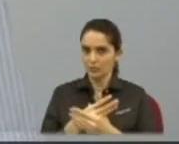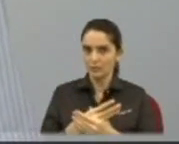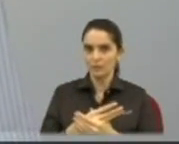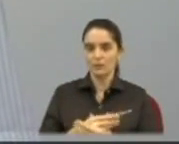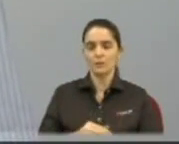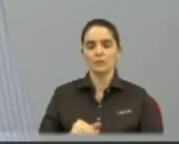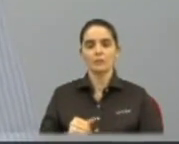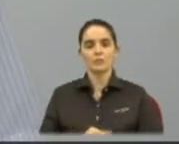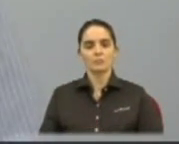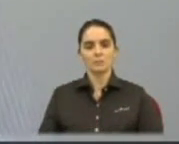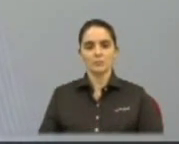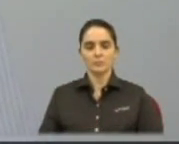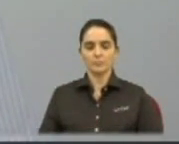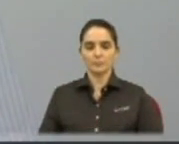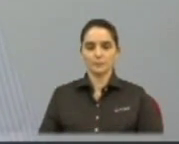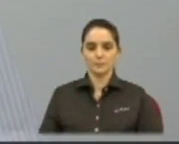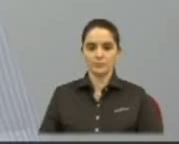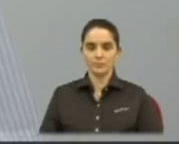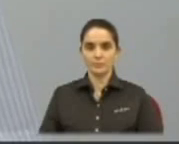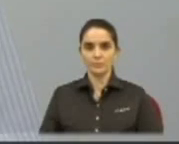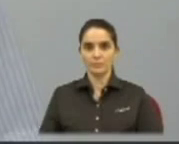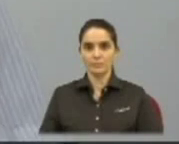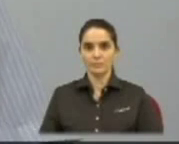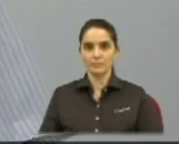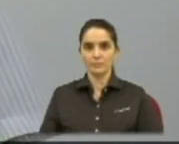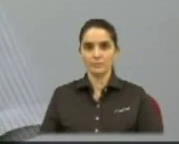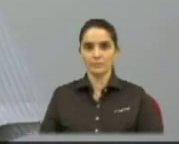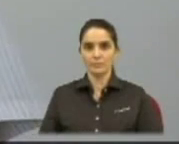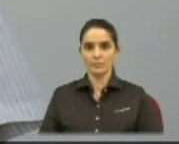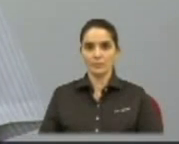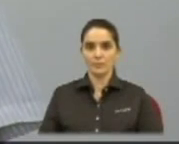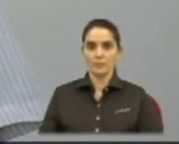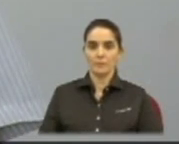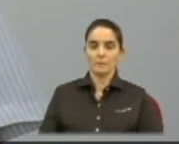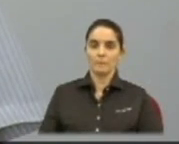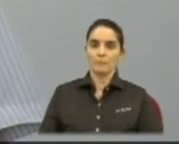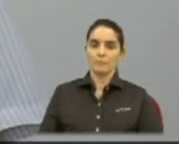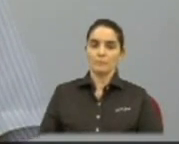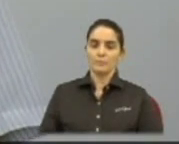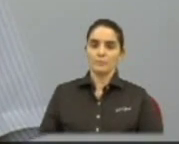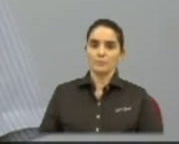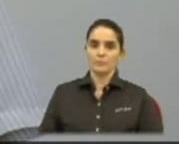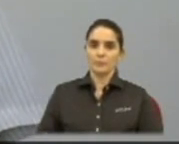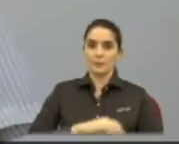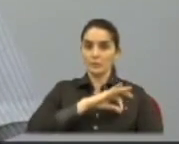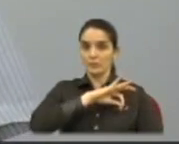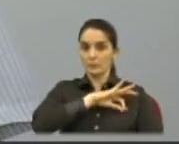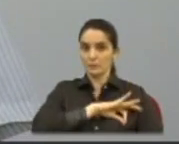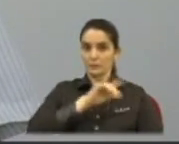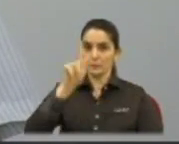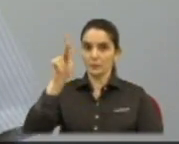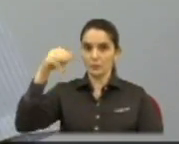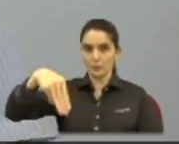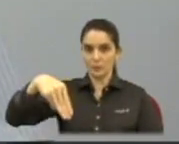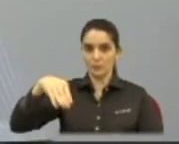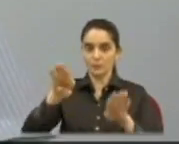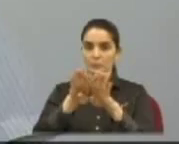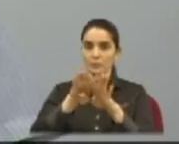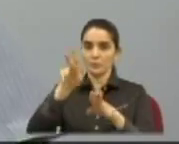acontecer outros movimentos, é que a presença da guarda e depois da polícia